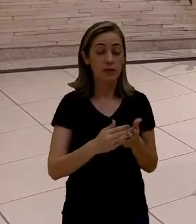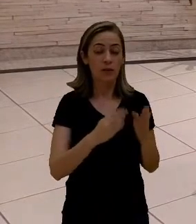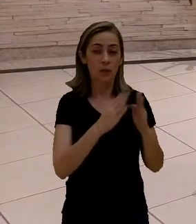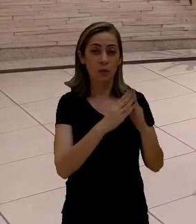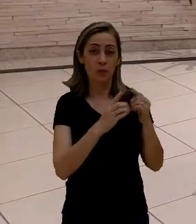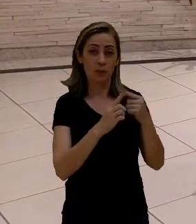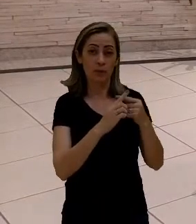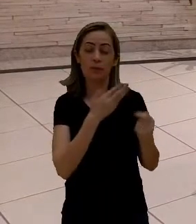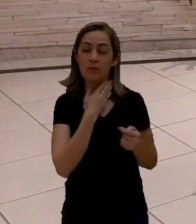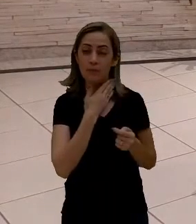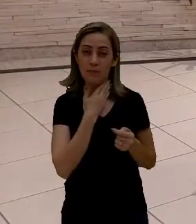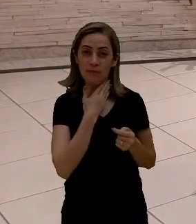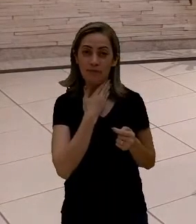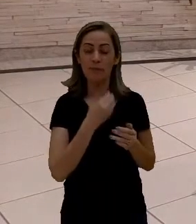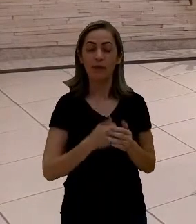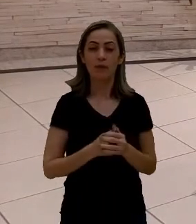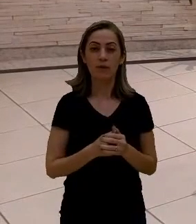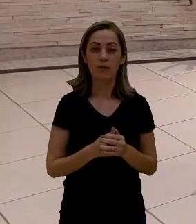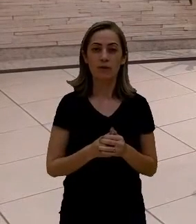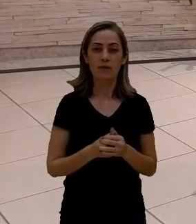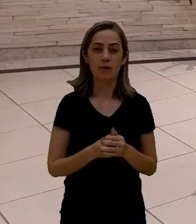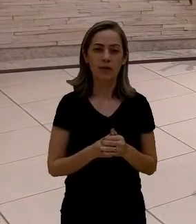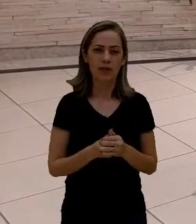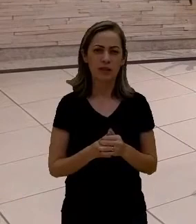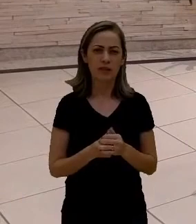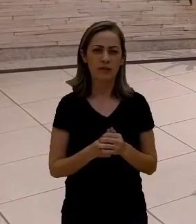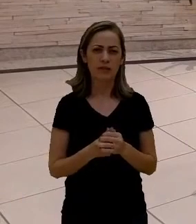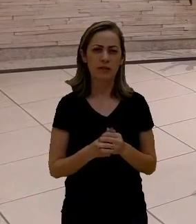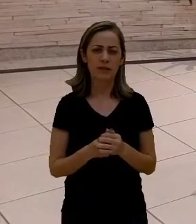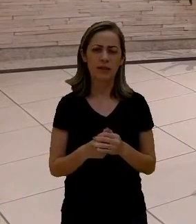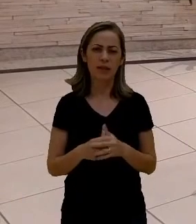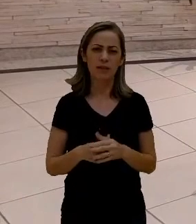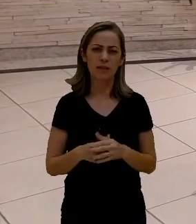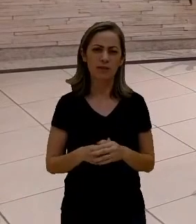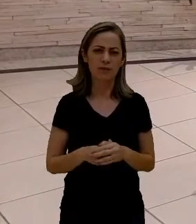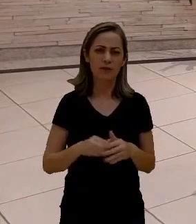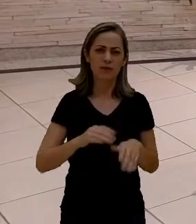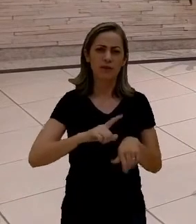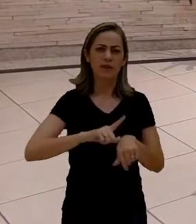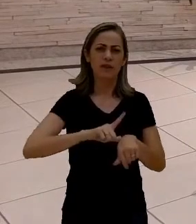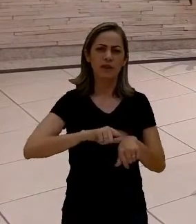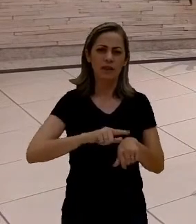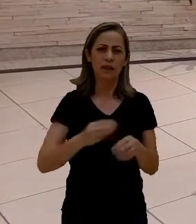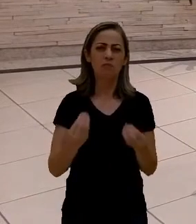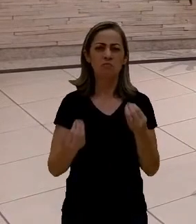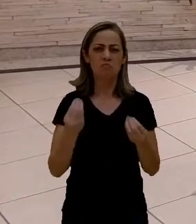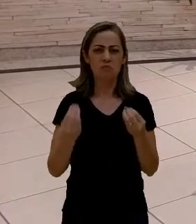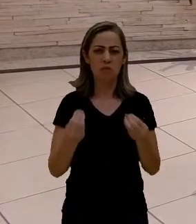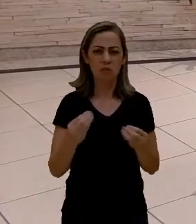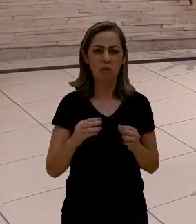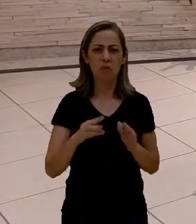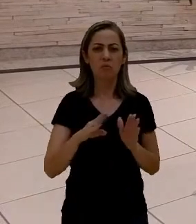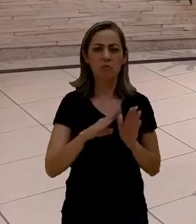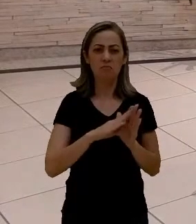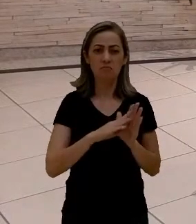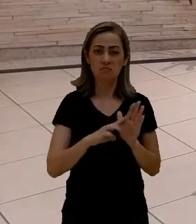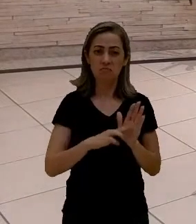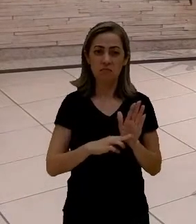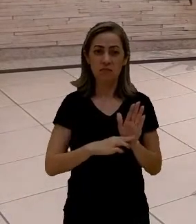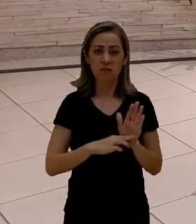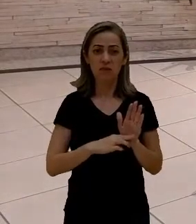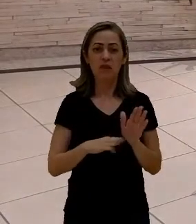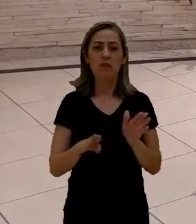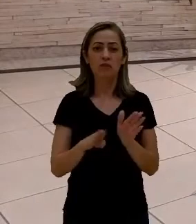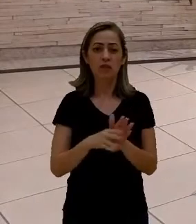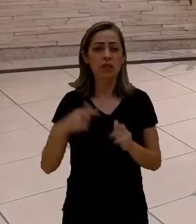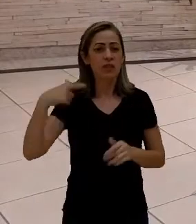questão eh o atraso o quanto o atraso vale o quanto o atraso não vale o quanto tempo eu ten que chegar antes Quanto tempo se eu tenho que chegar só